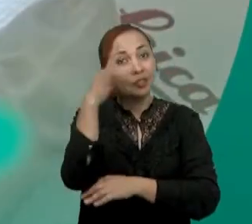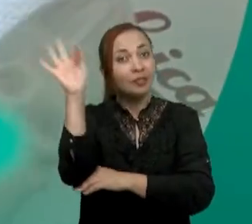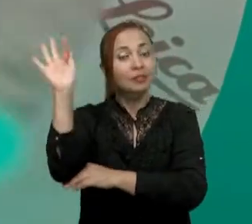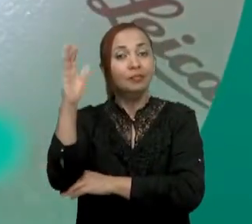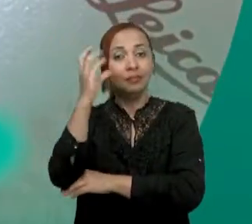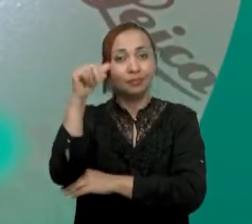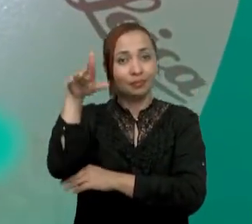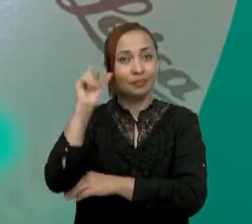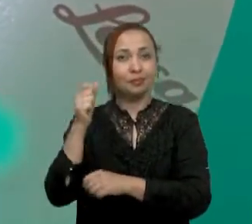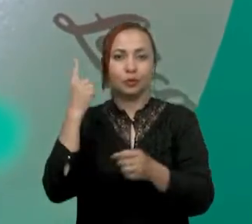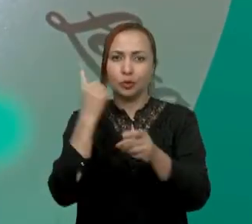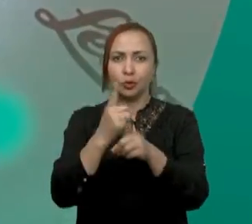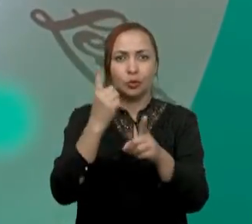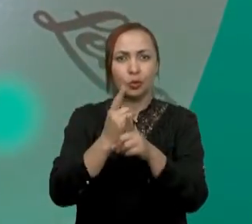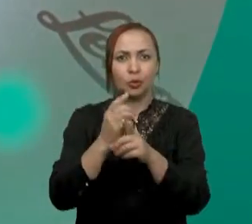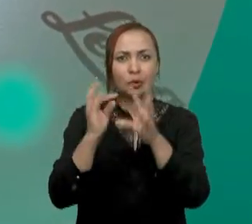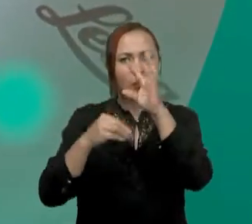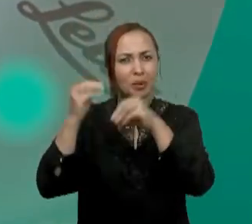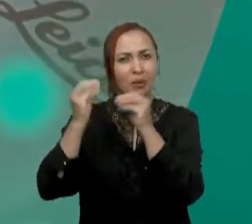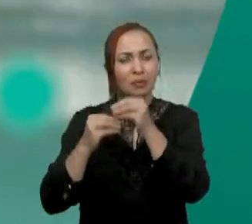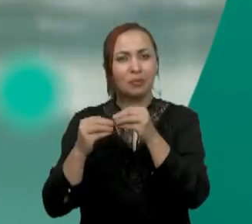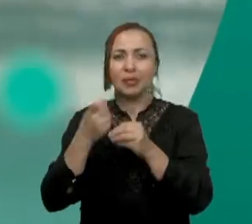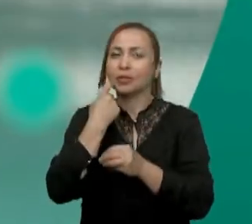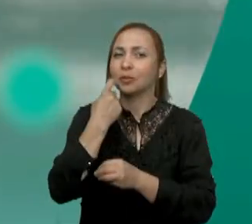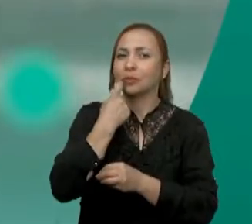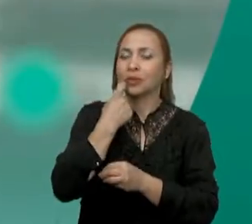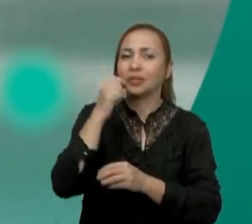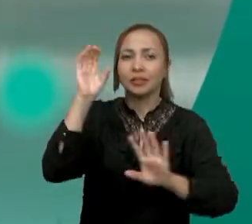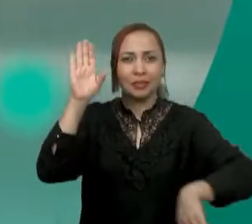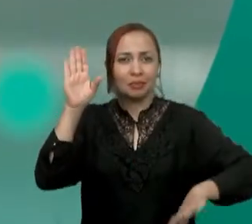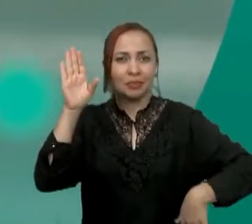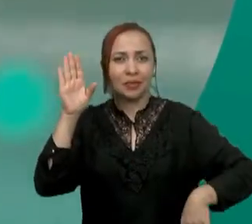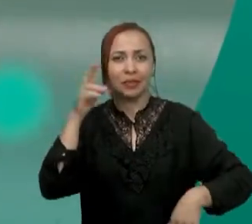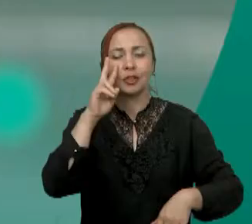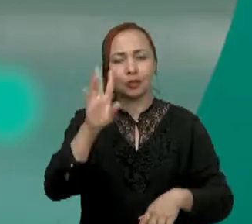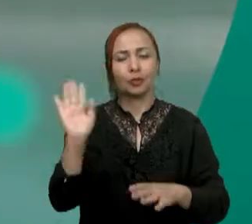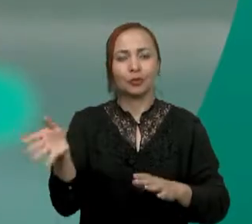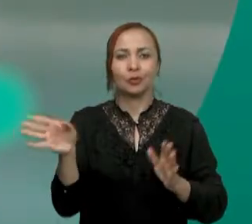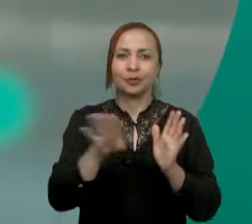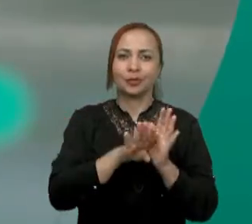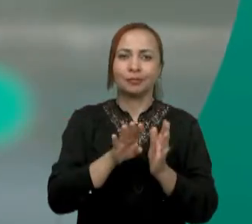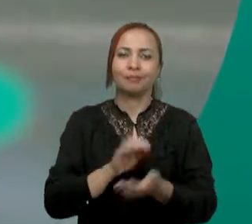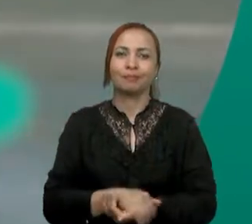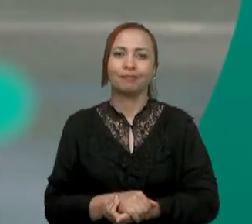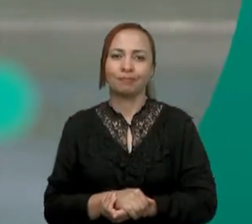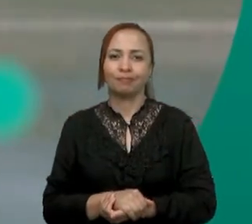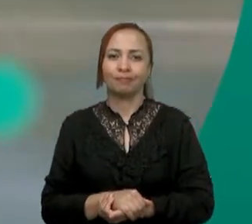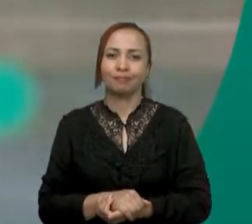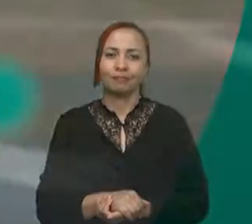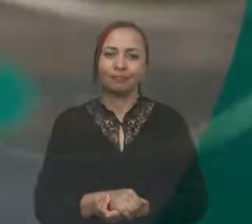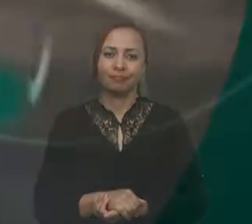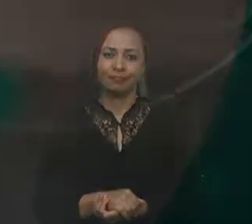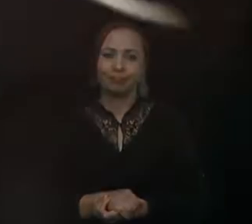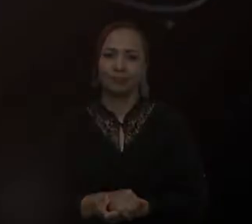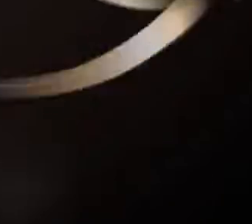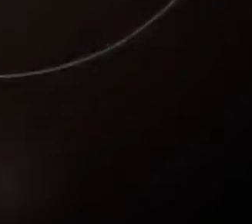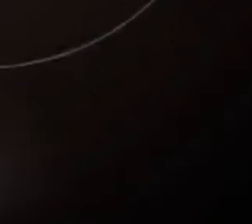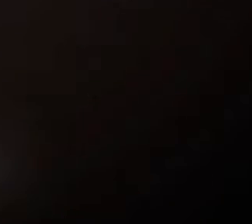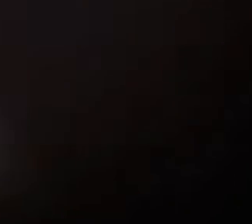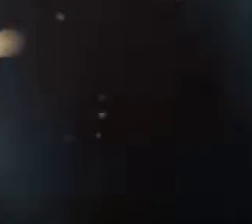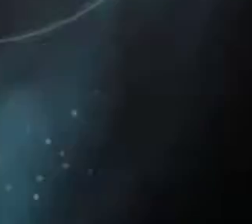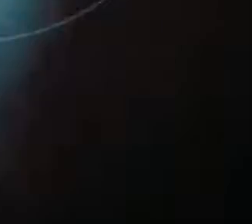Federal do Ceará encontra microplásticos o estômago de peixes da orla de Fortaleza a gente volta já é